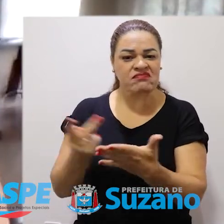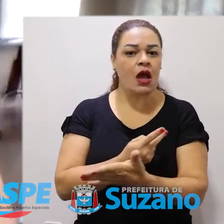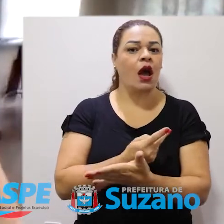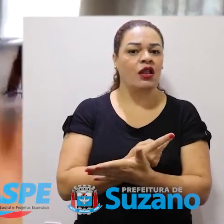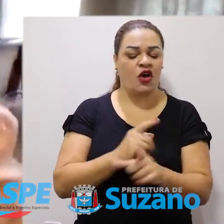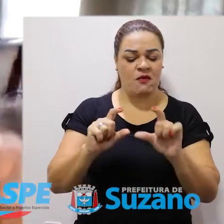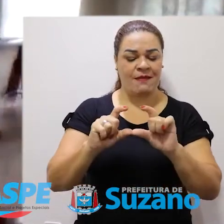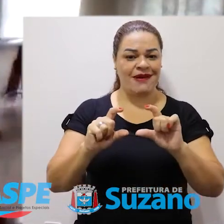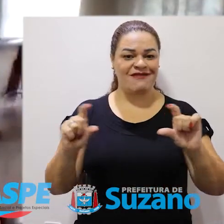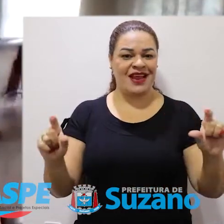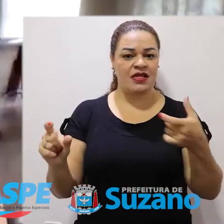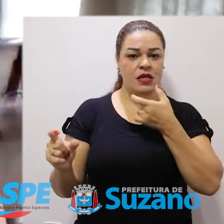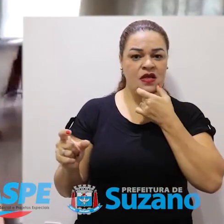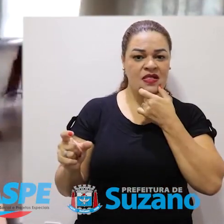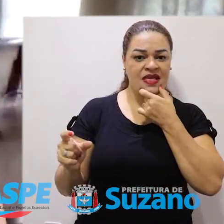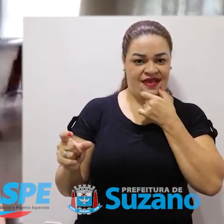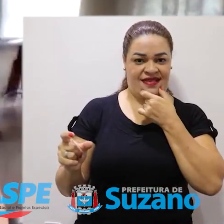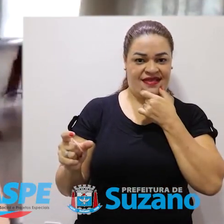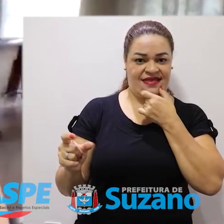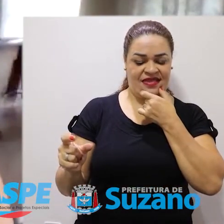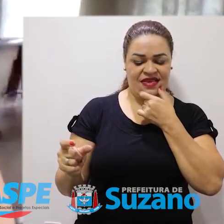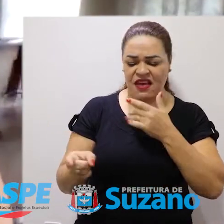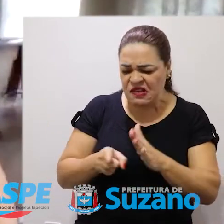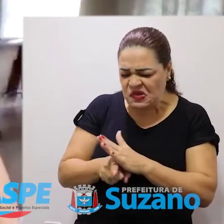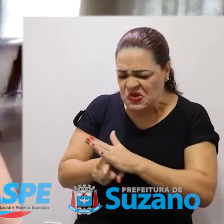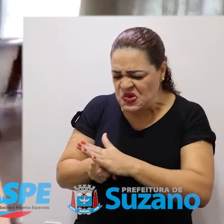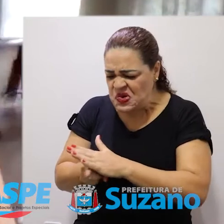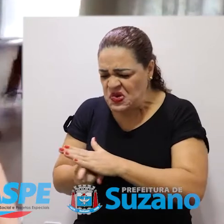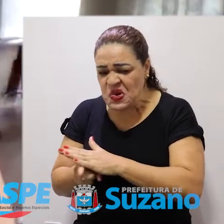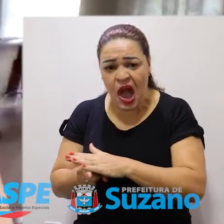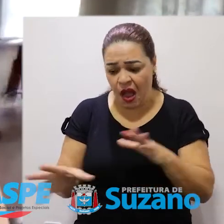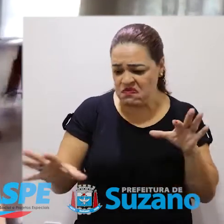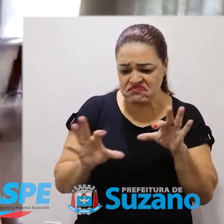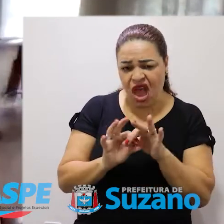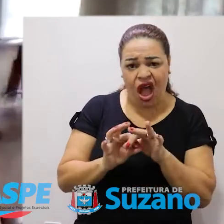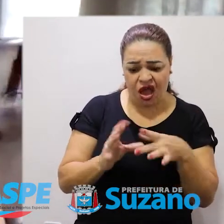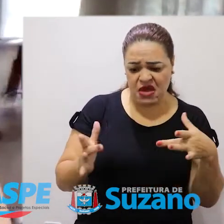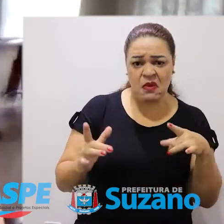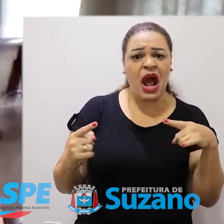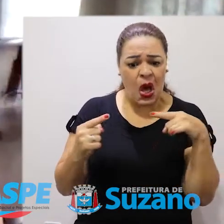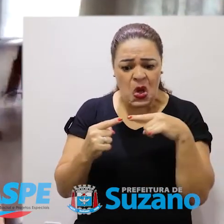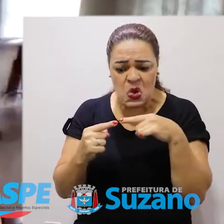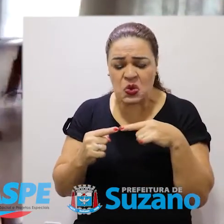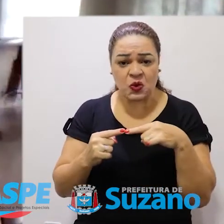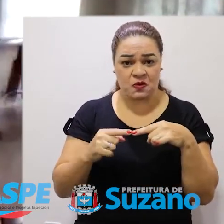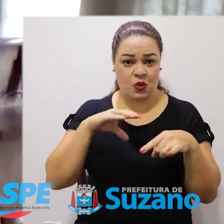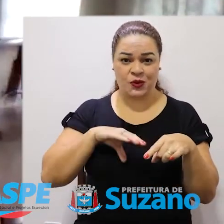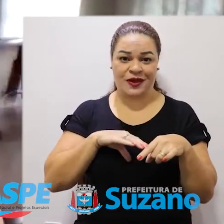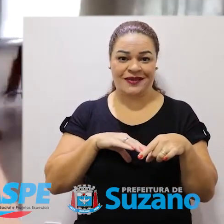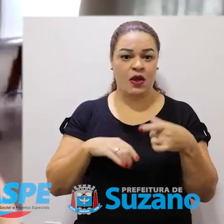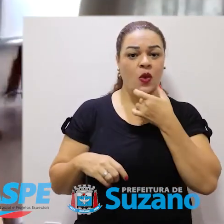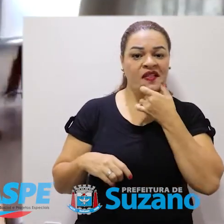mas você não pega uma frase em inglês e fica buscando um correspondente ali daquela palavra do inglês para o português. A construção do inglês